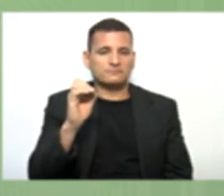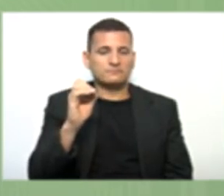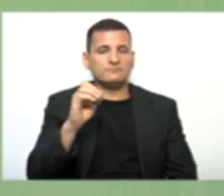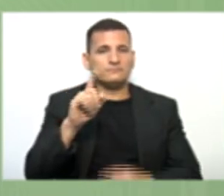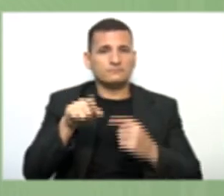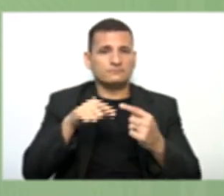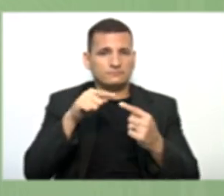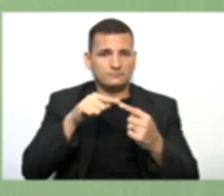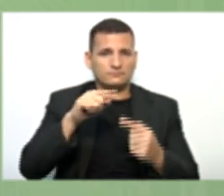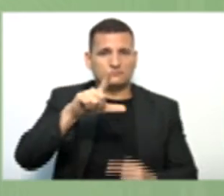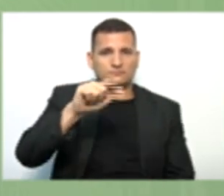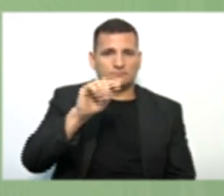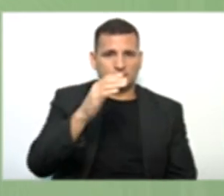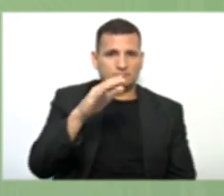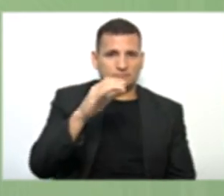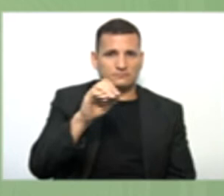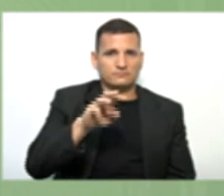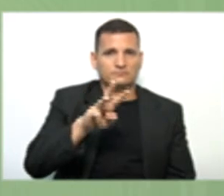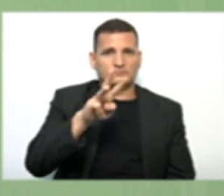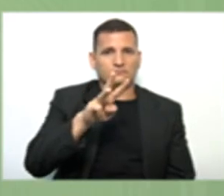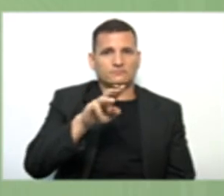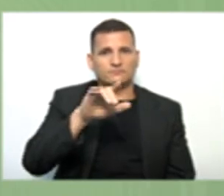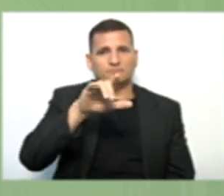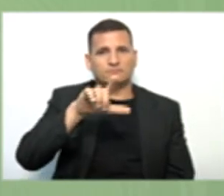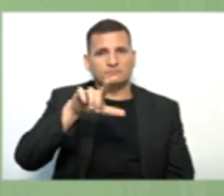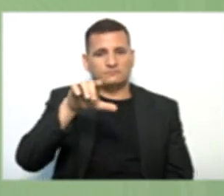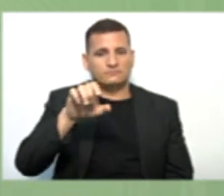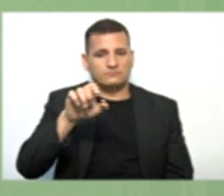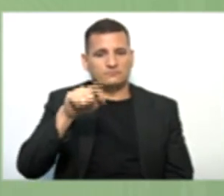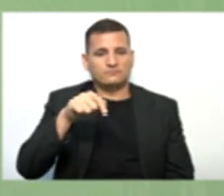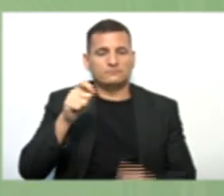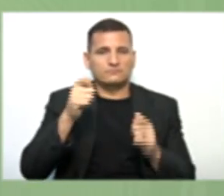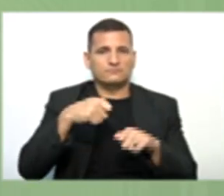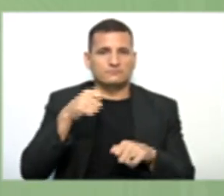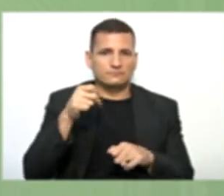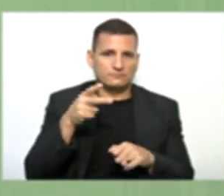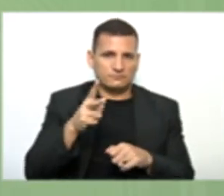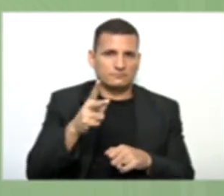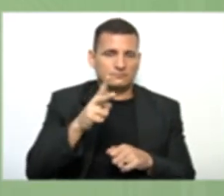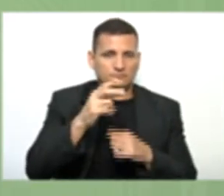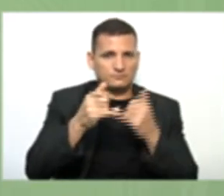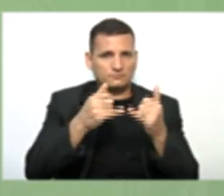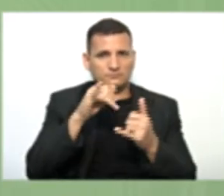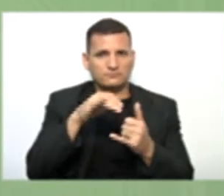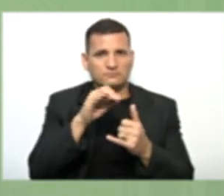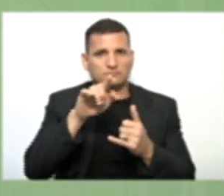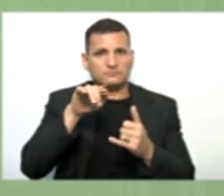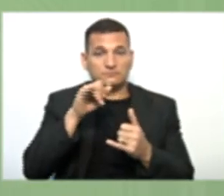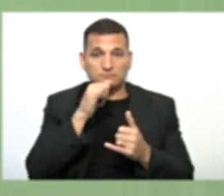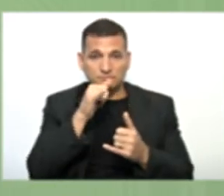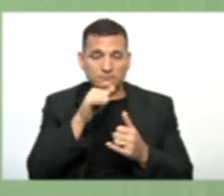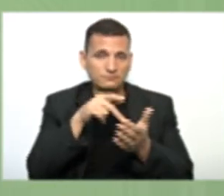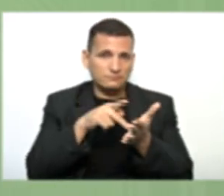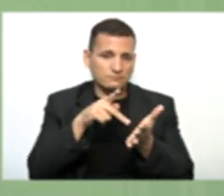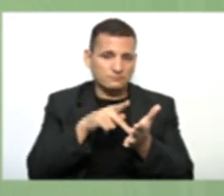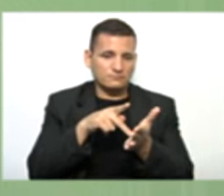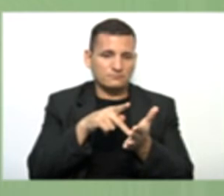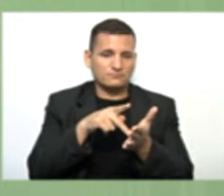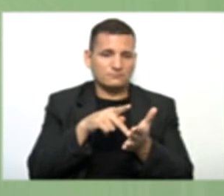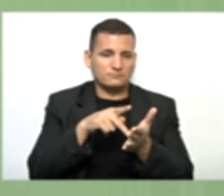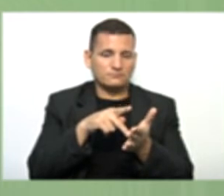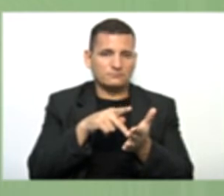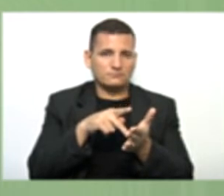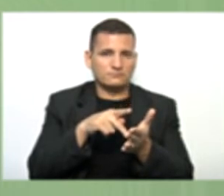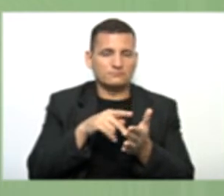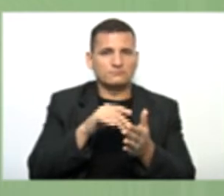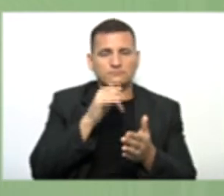O objetivo do laço while é permitir a continuação no jogo se uma condição for verdadeira. Significa que,